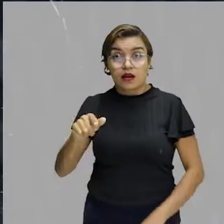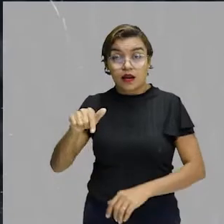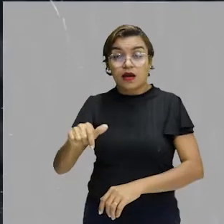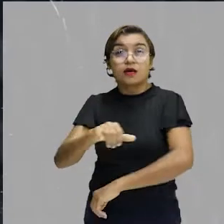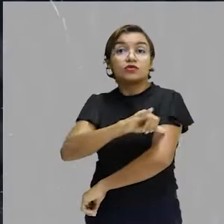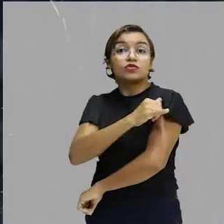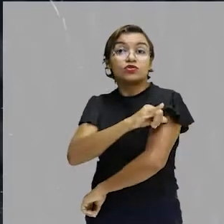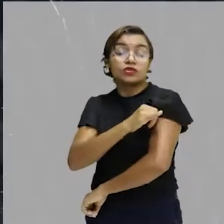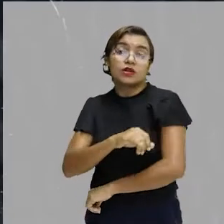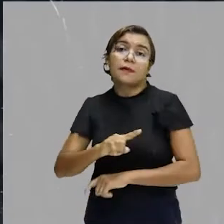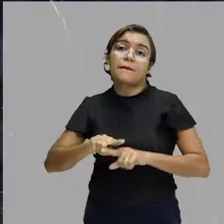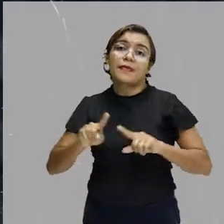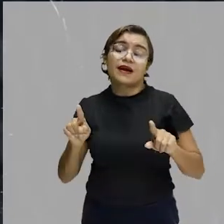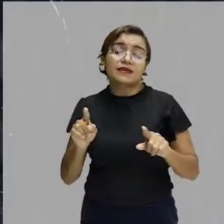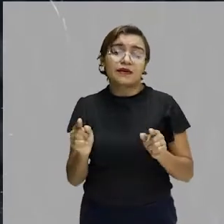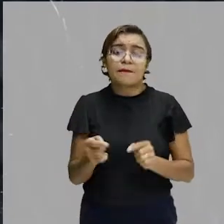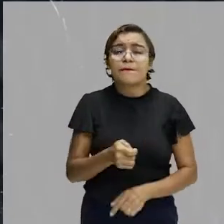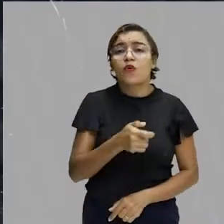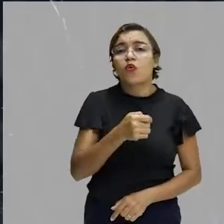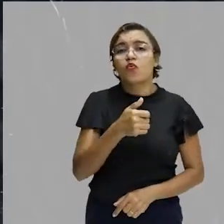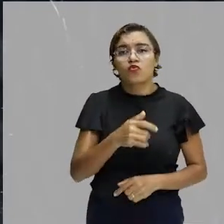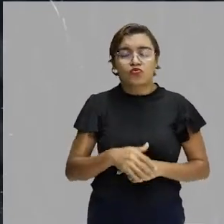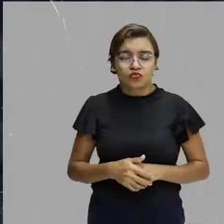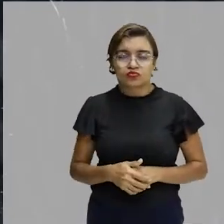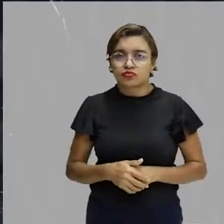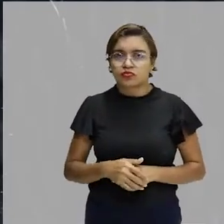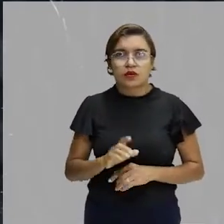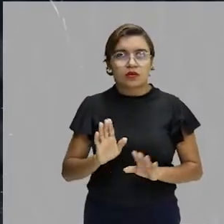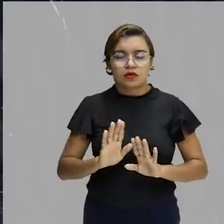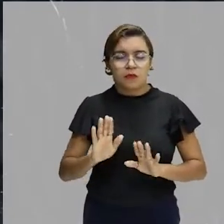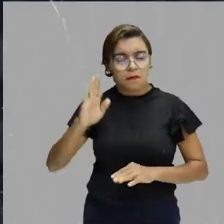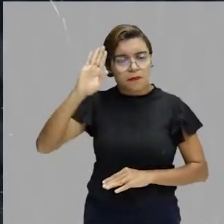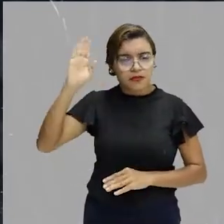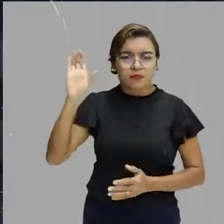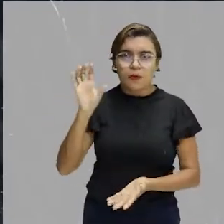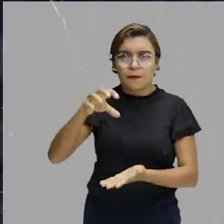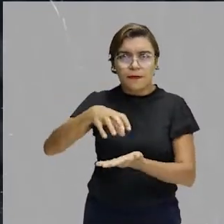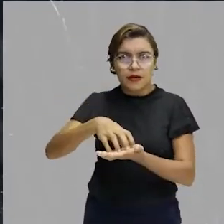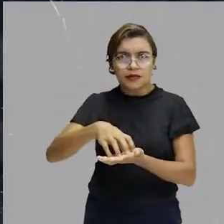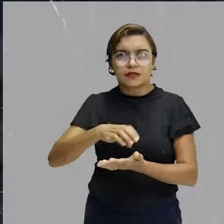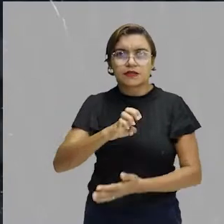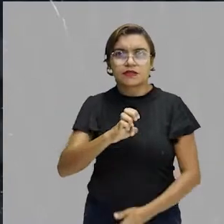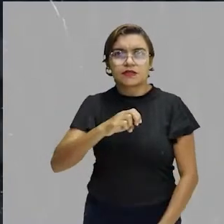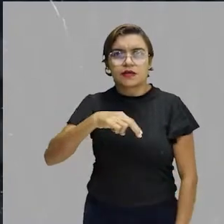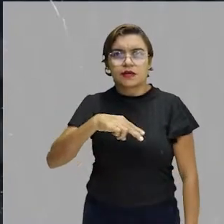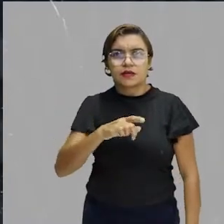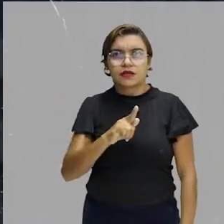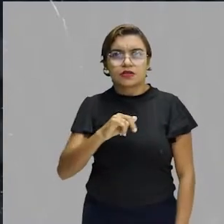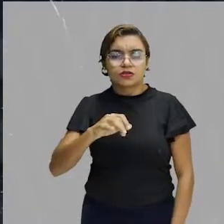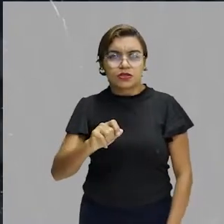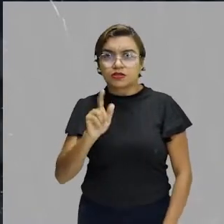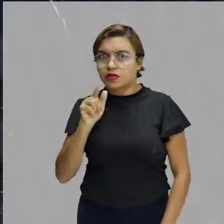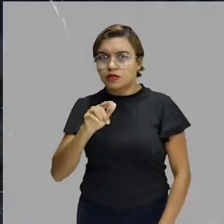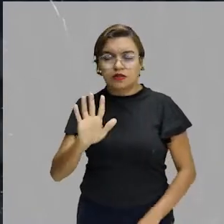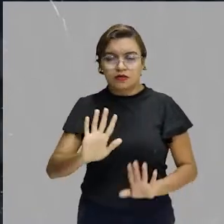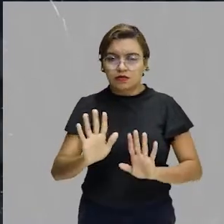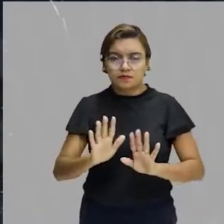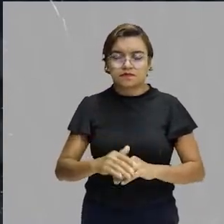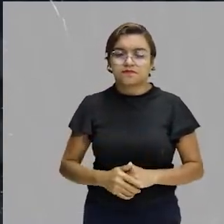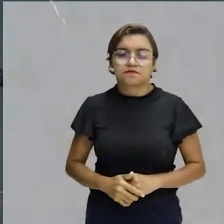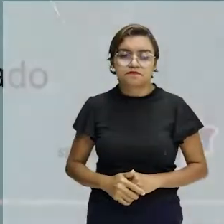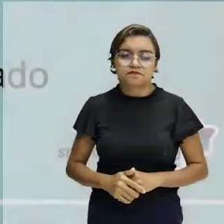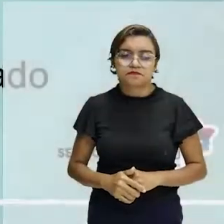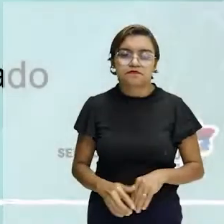proporção mínima, galera, tá certo? Não é a nossa principal matriz energética. Qual é? Elétrica é a hidráulica,